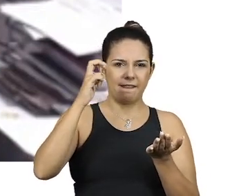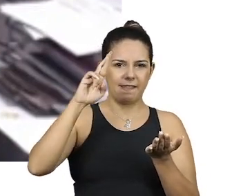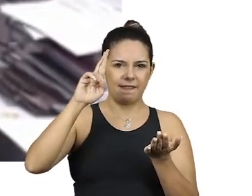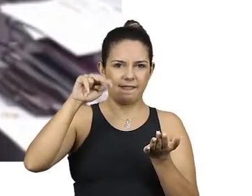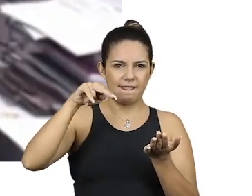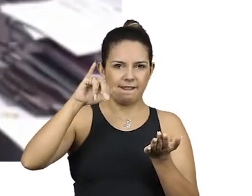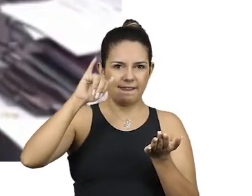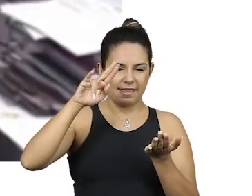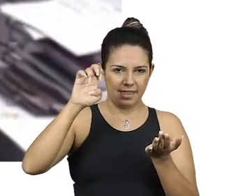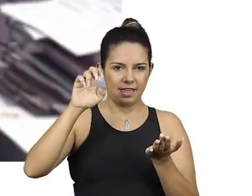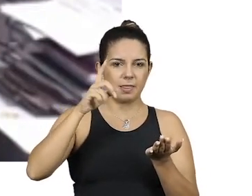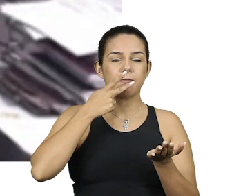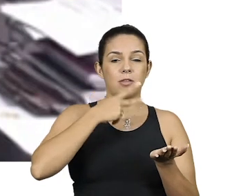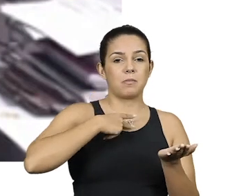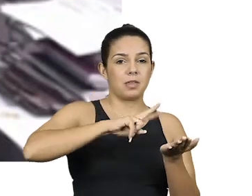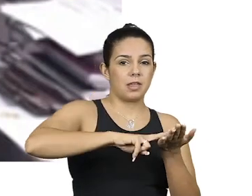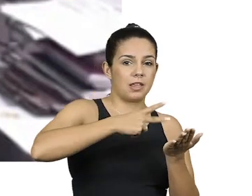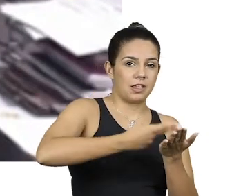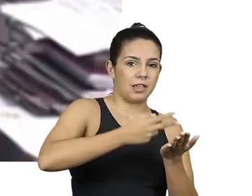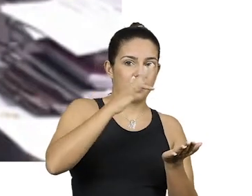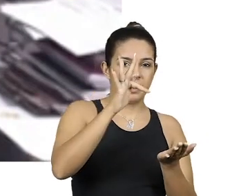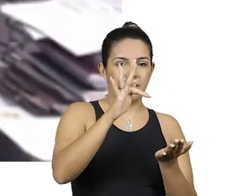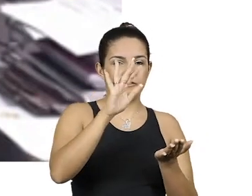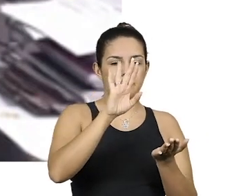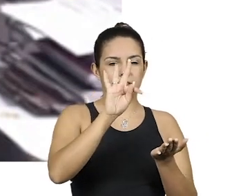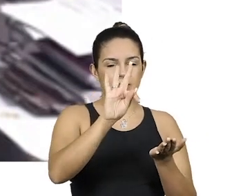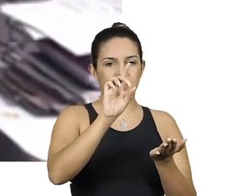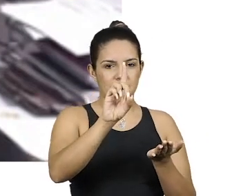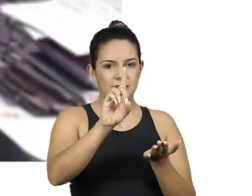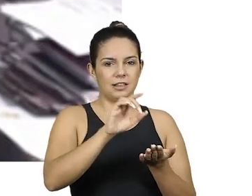mas a minha tradução é da FTD.